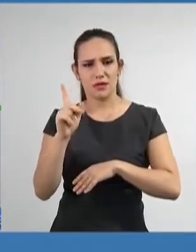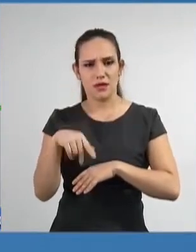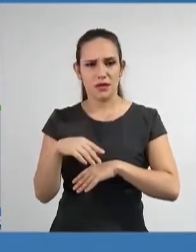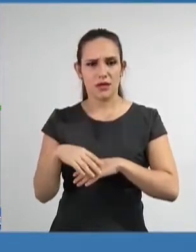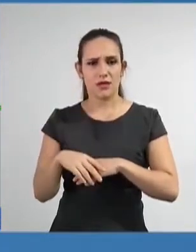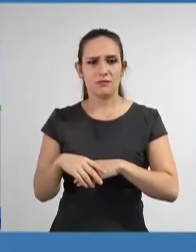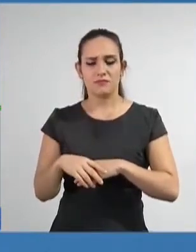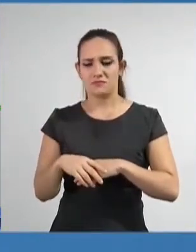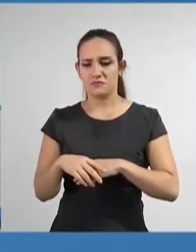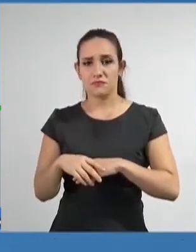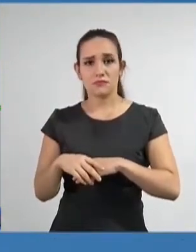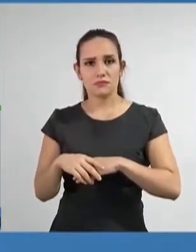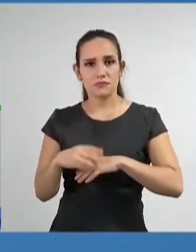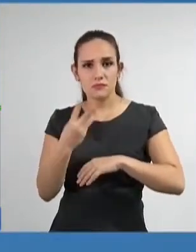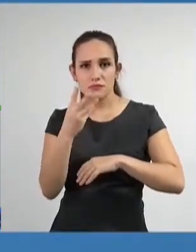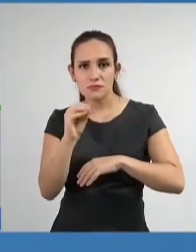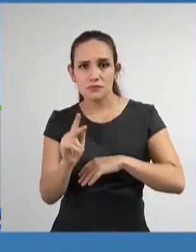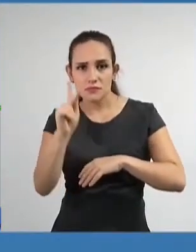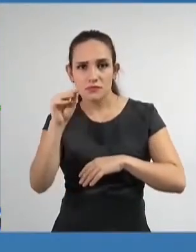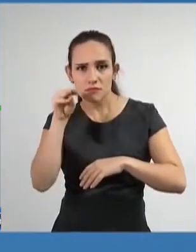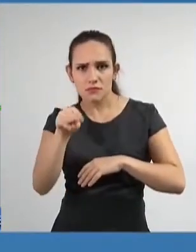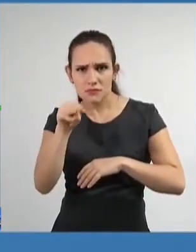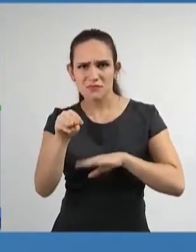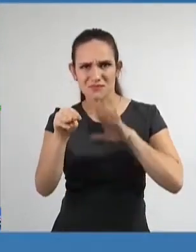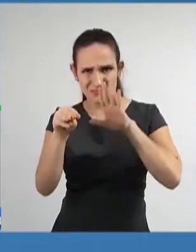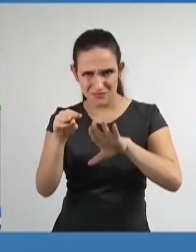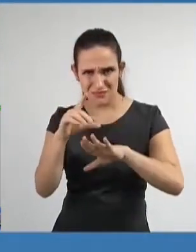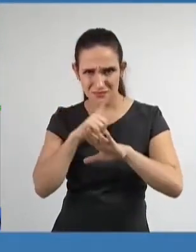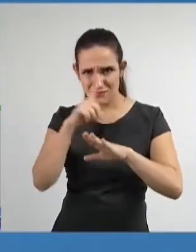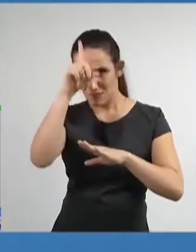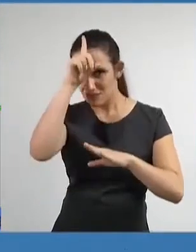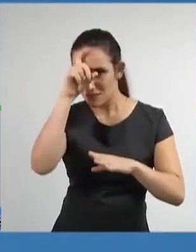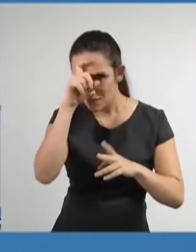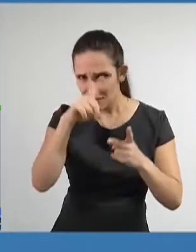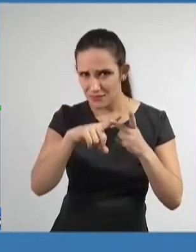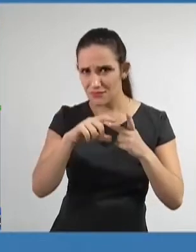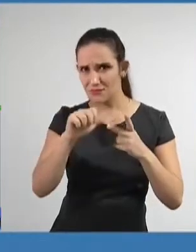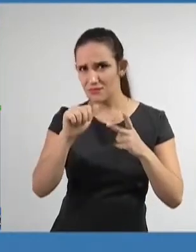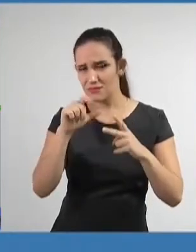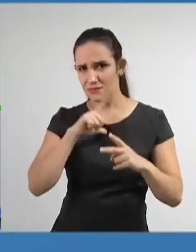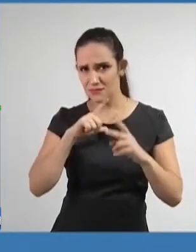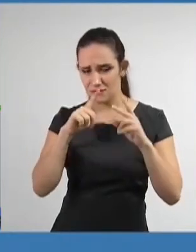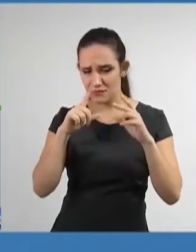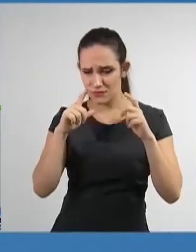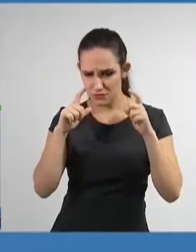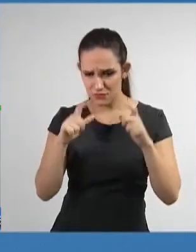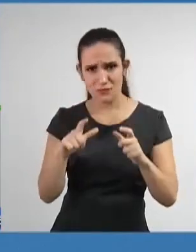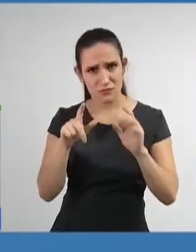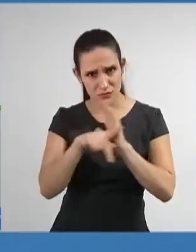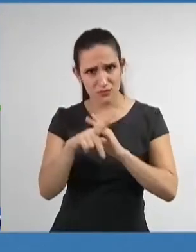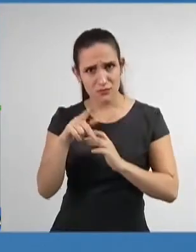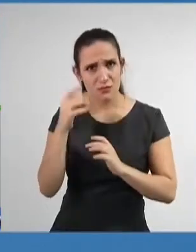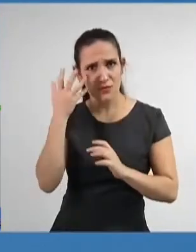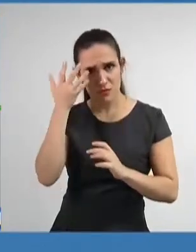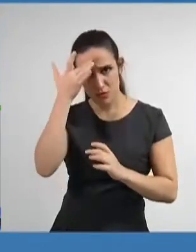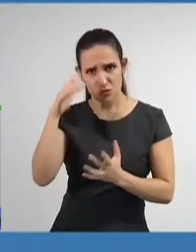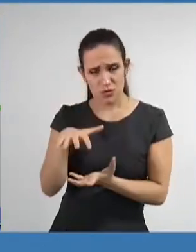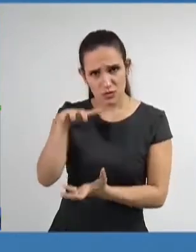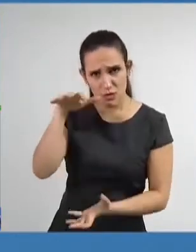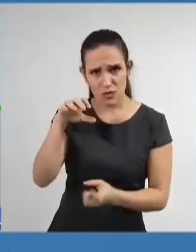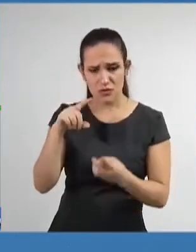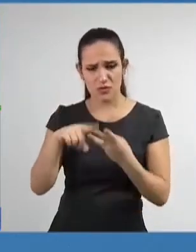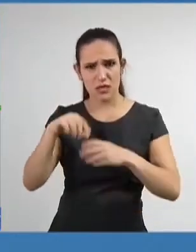um hospital, ali não tem um asilo instalado, ali não tem um CEINF, uma creche